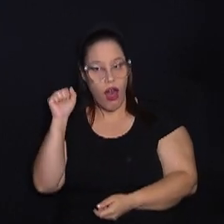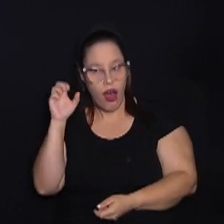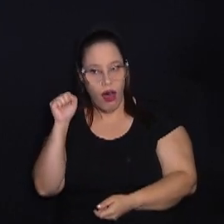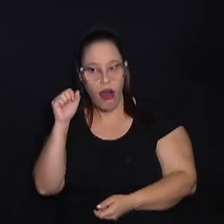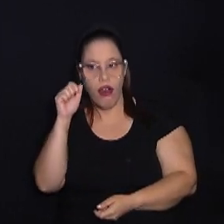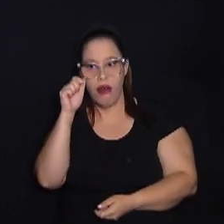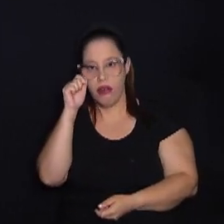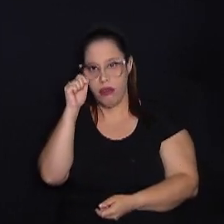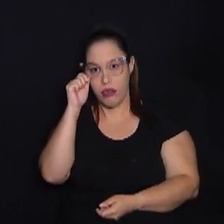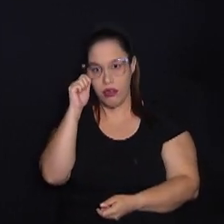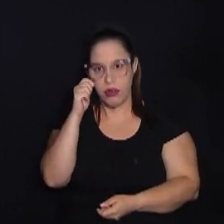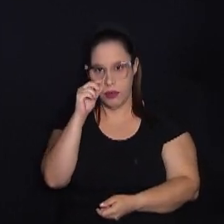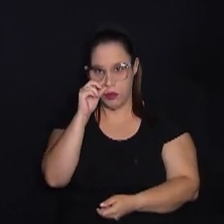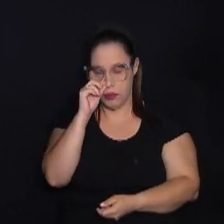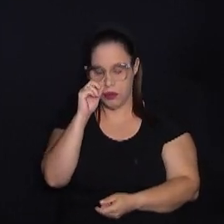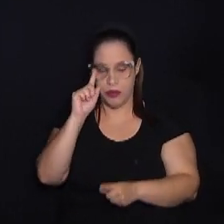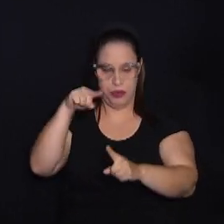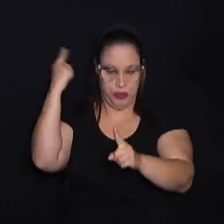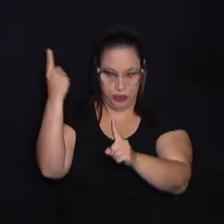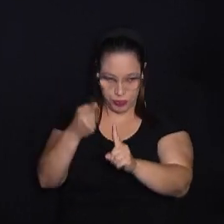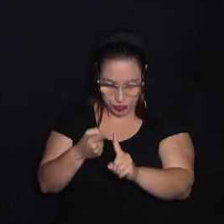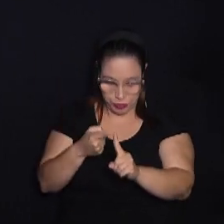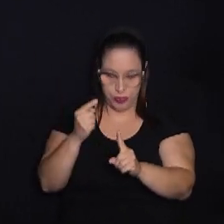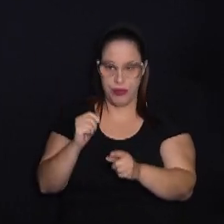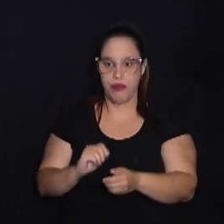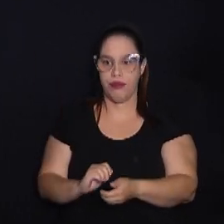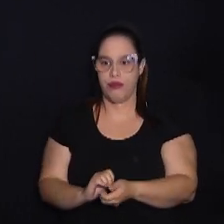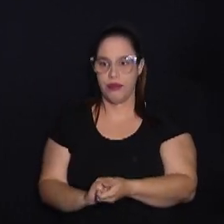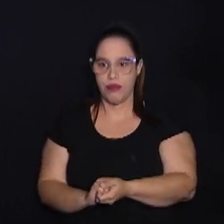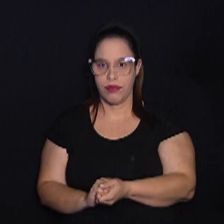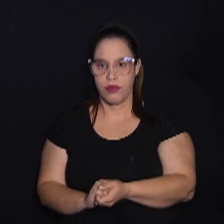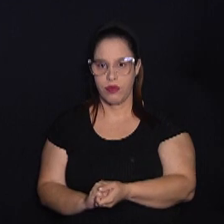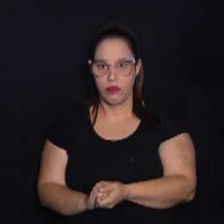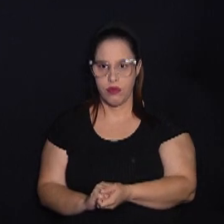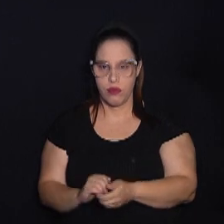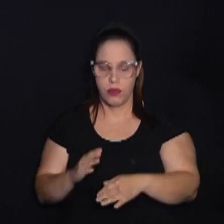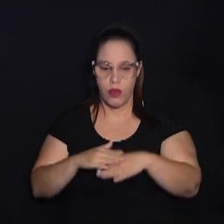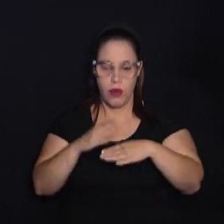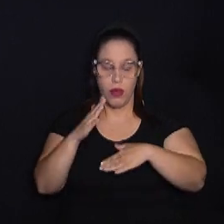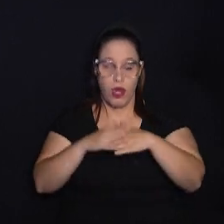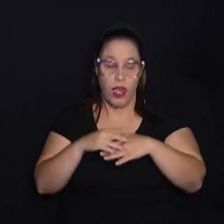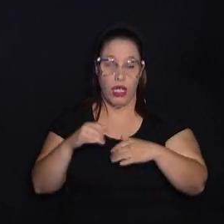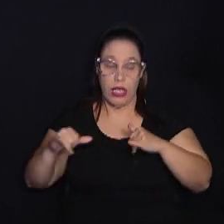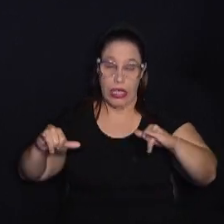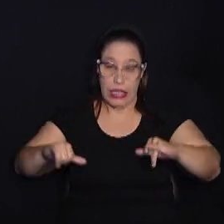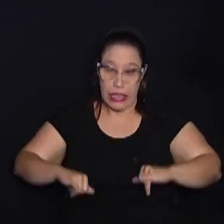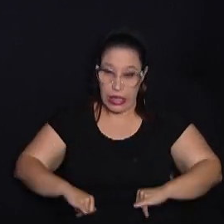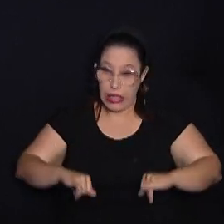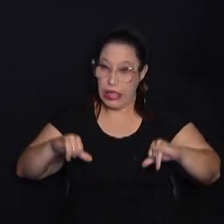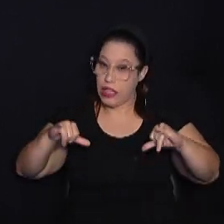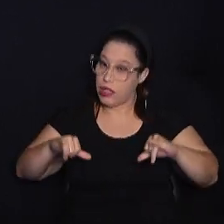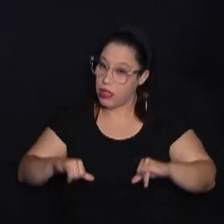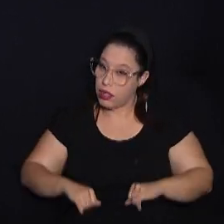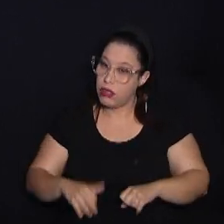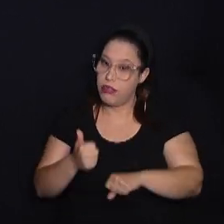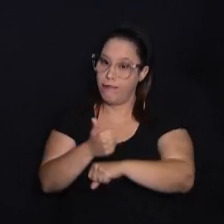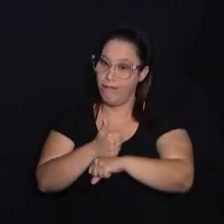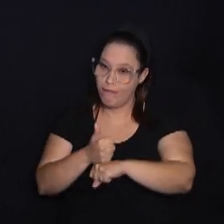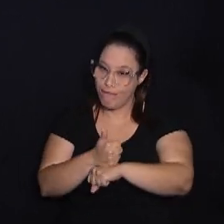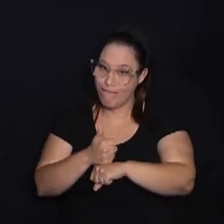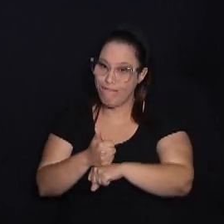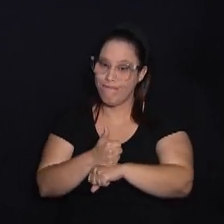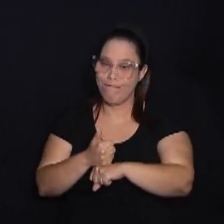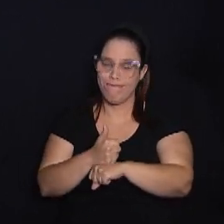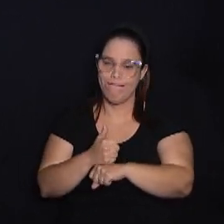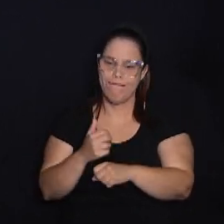nós possamos atingir os nossos objetivos, uma classe que muito sofre, né? Classe contábil é uma